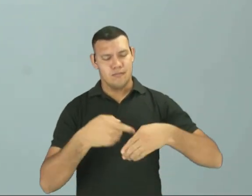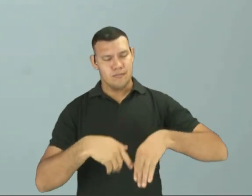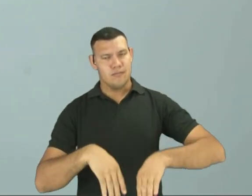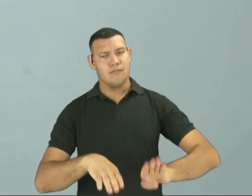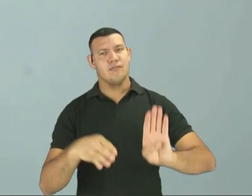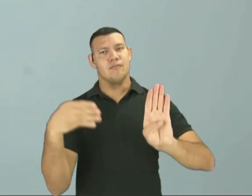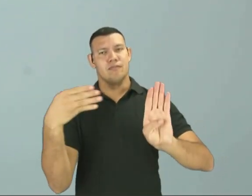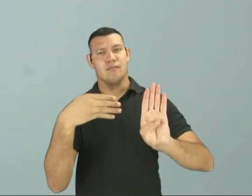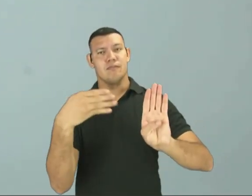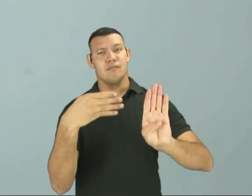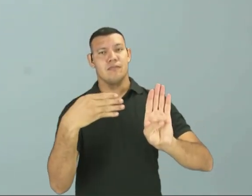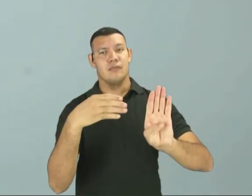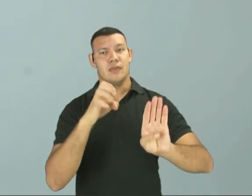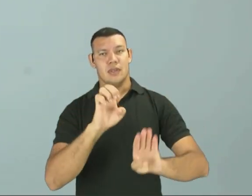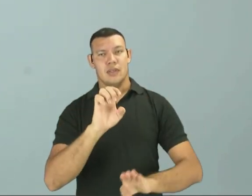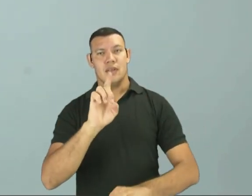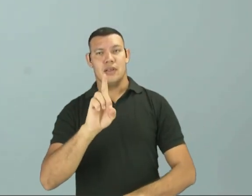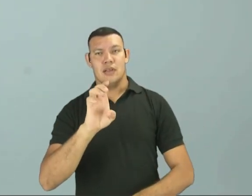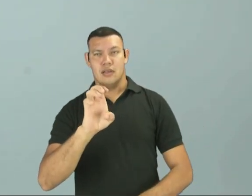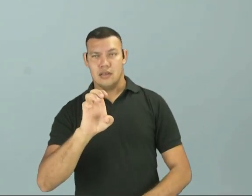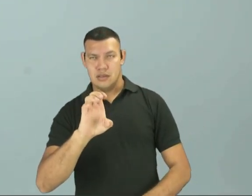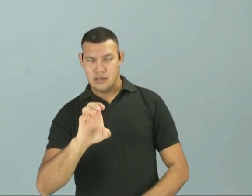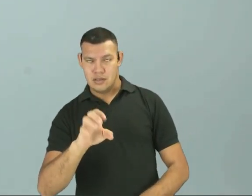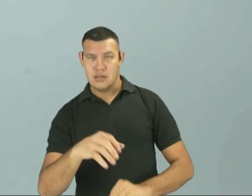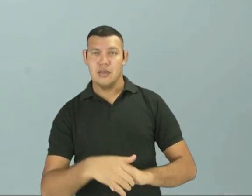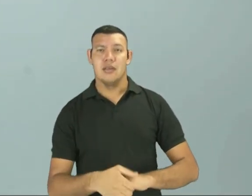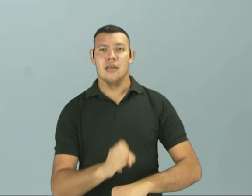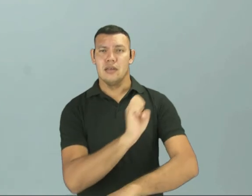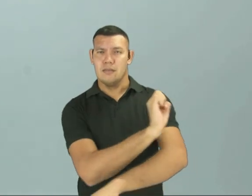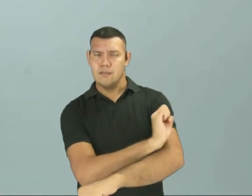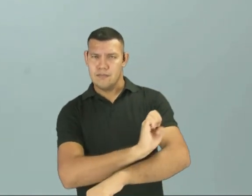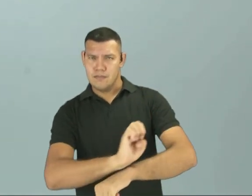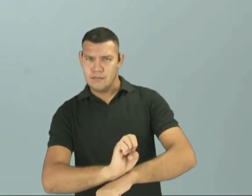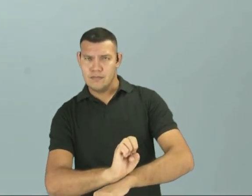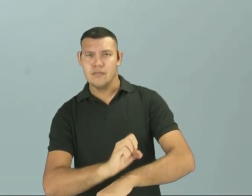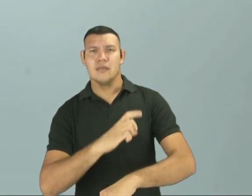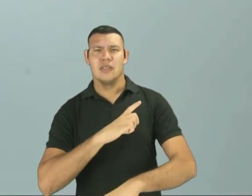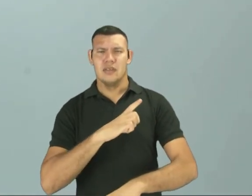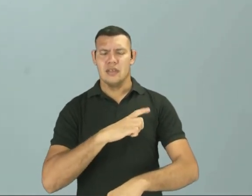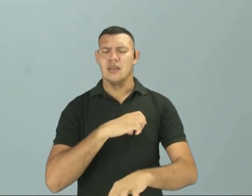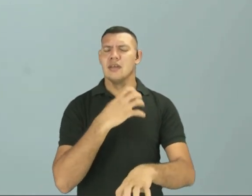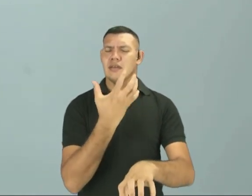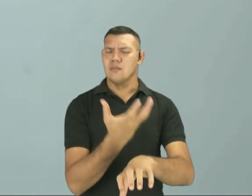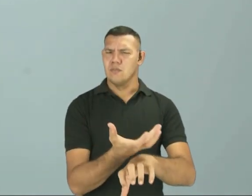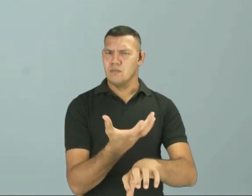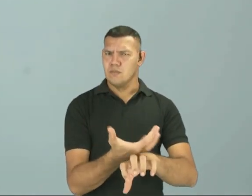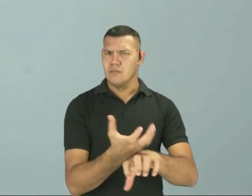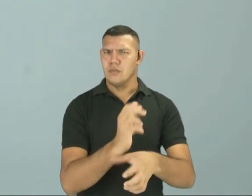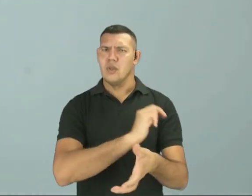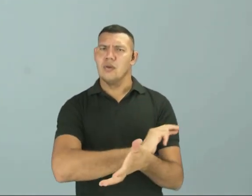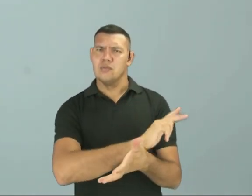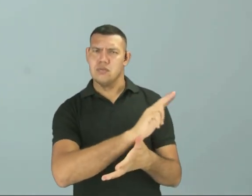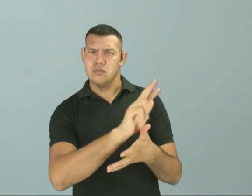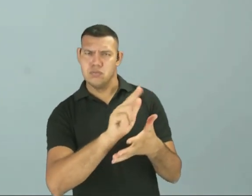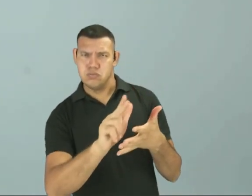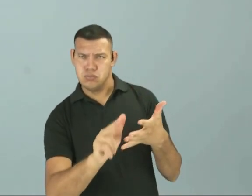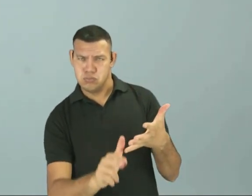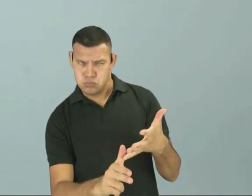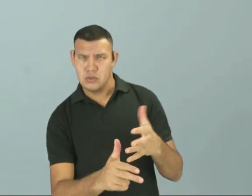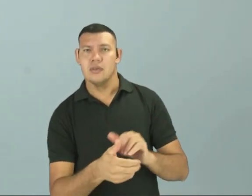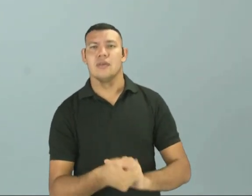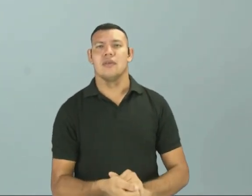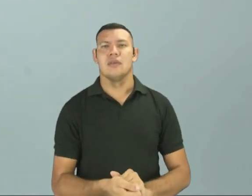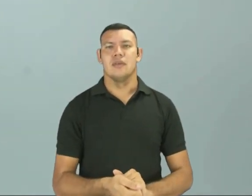plataforma Eduque, nossa plataforma da Secretaria de Educação, que vai estar essa aula, não só essa, como todas as aulas